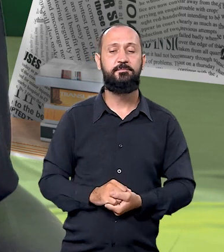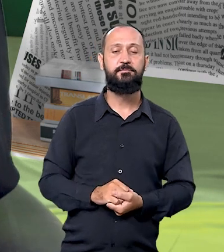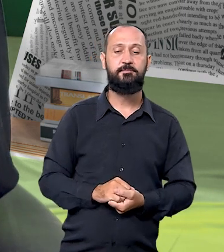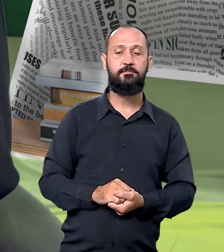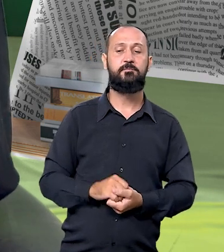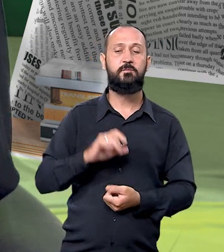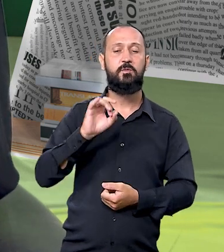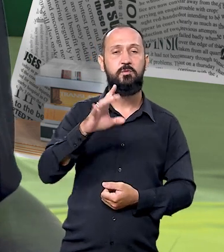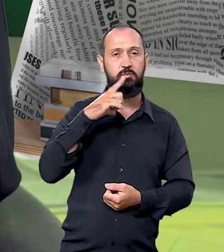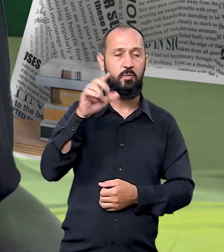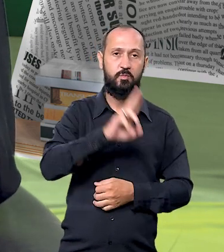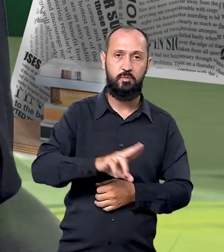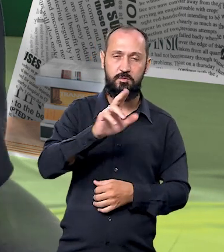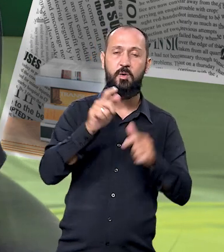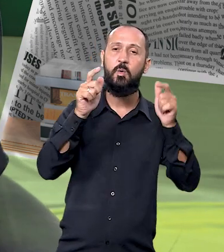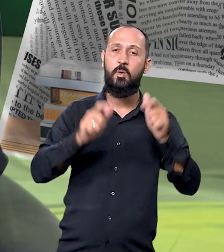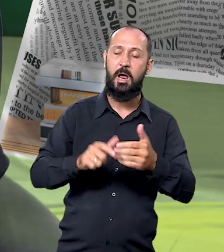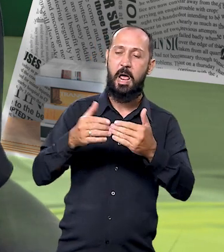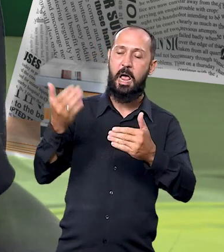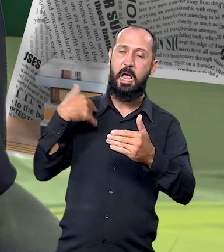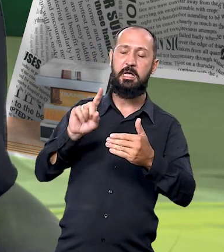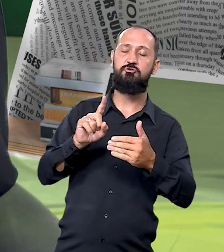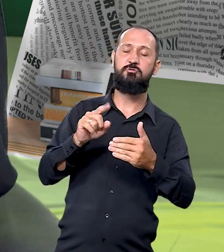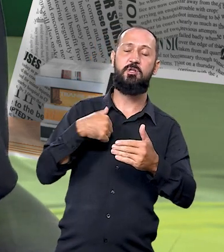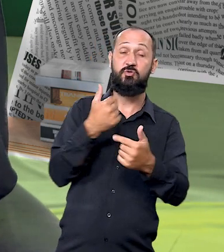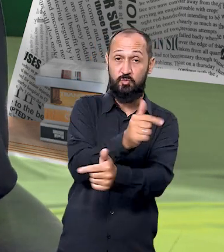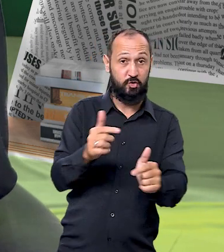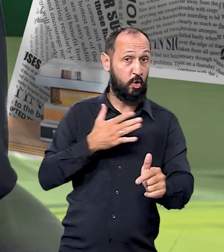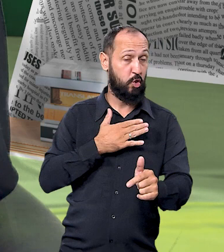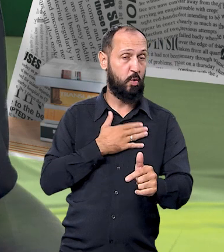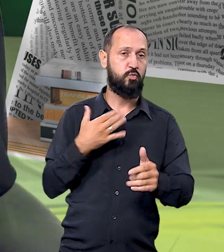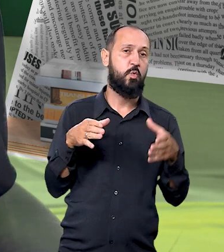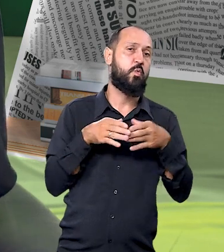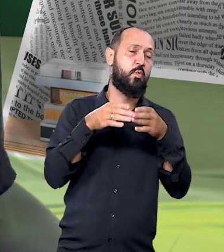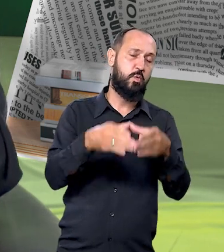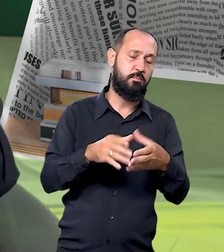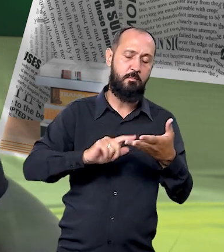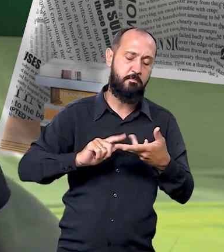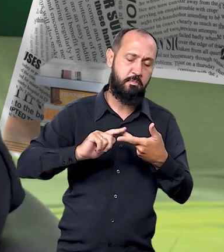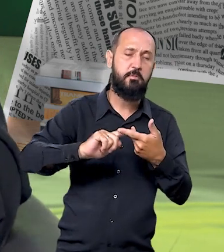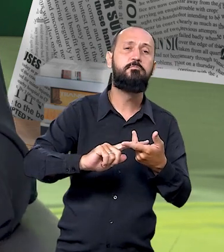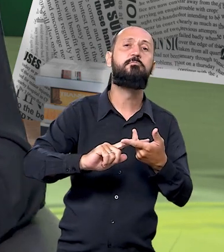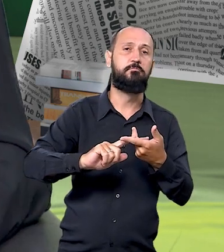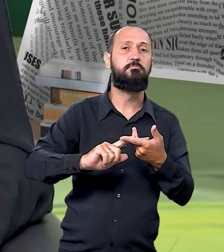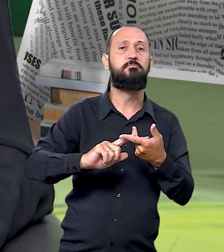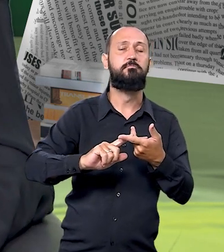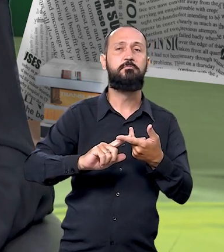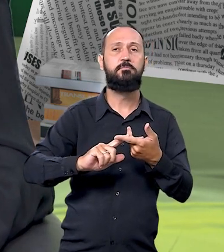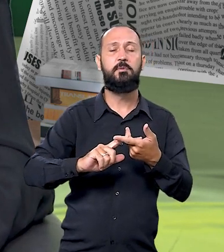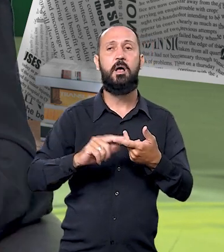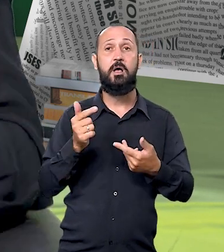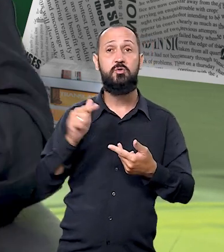sobrecarregada? Então, não basta a gente ocupar espaços que antes não eram ocupados por nós, por um conjunto de motivos,